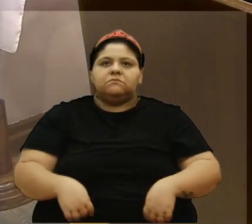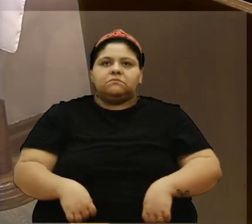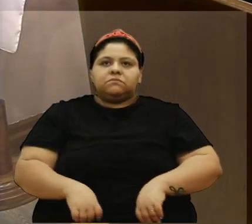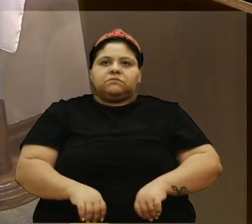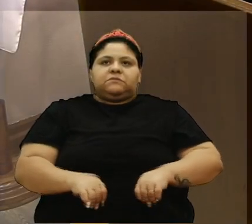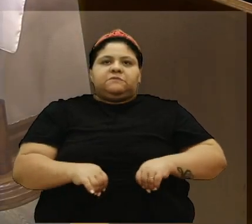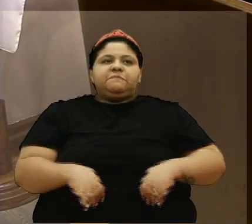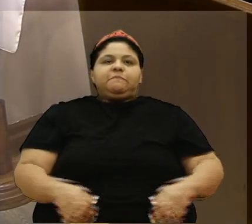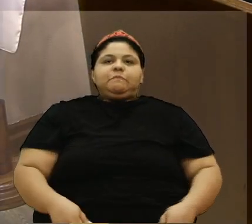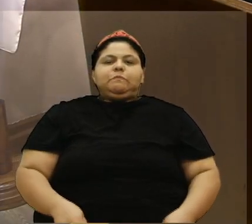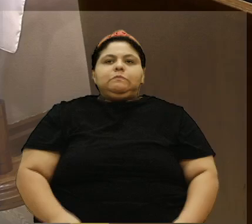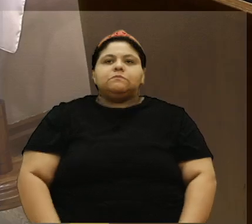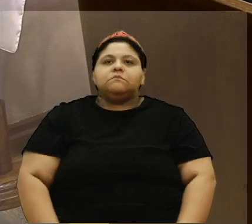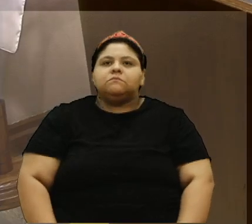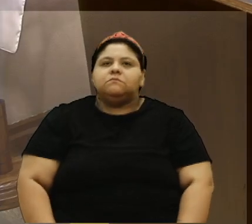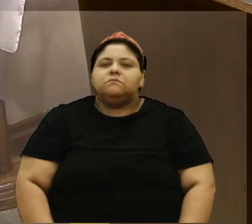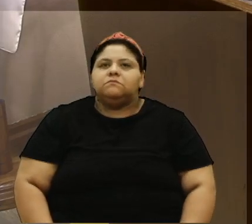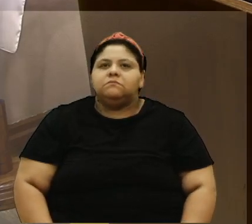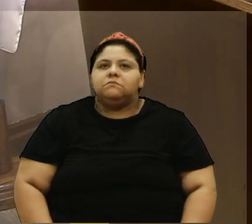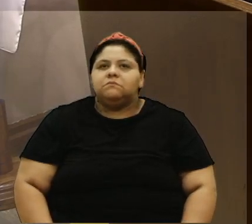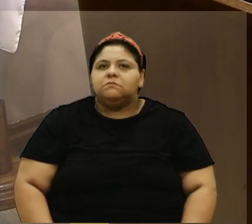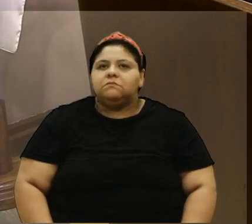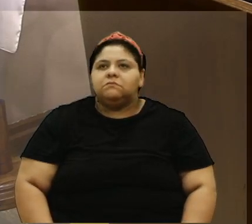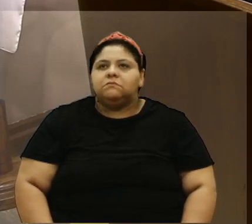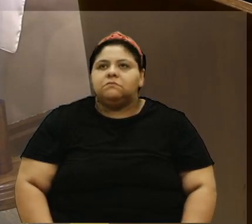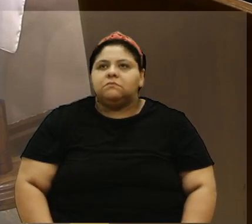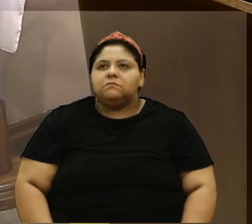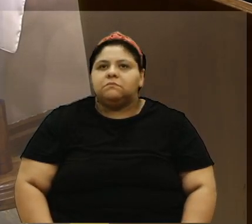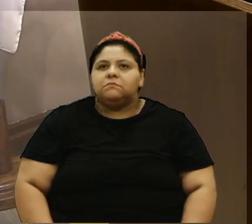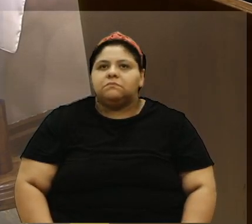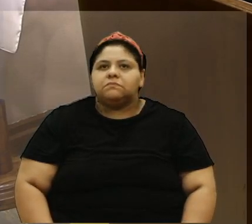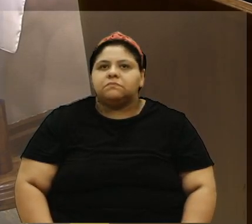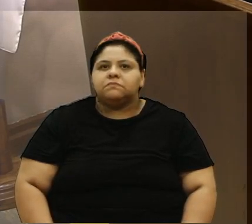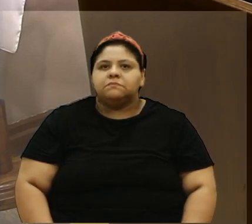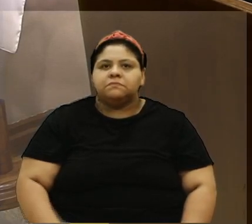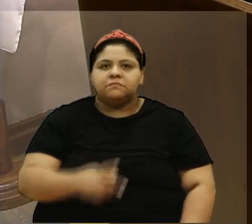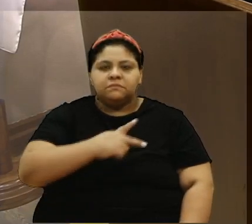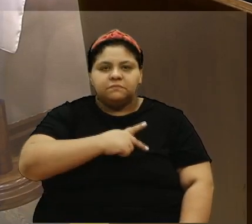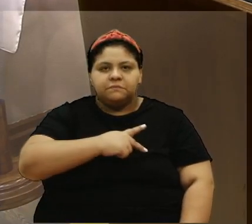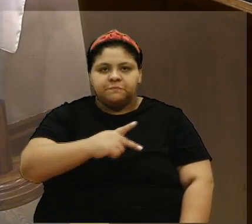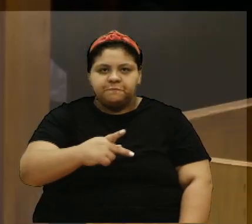Senhor presidente,